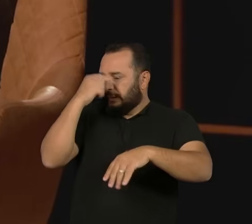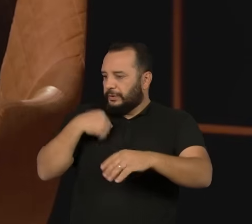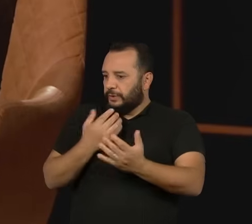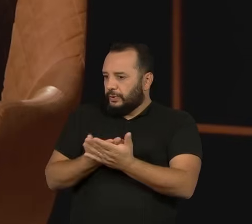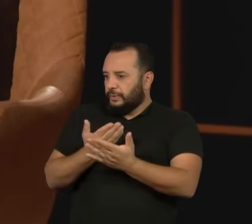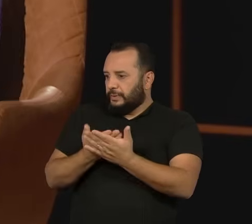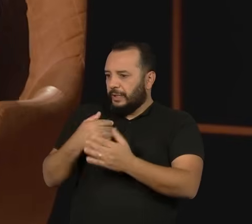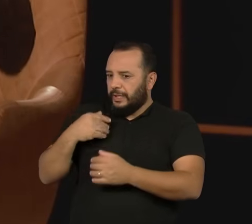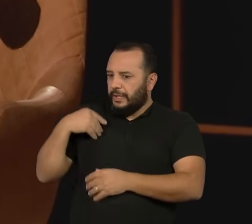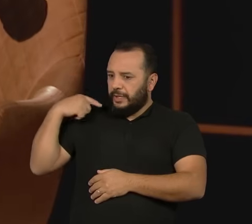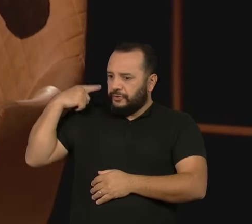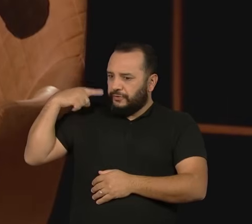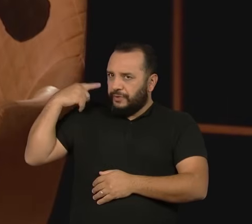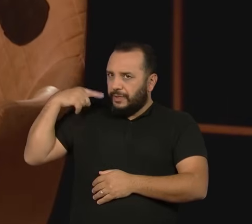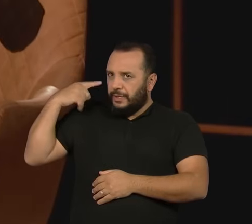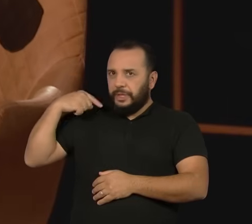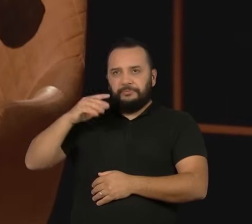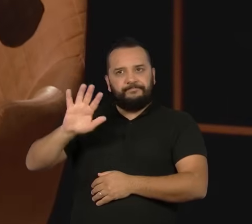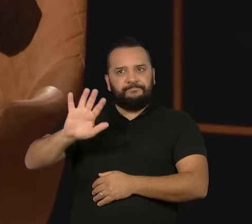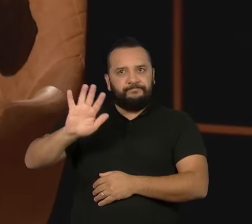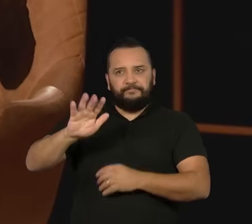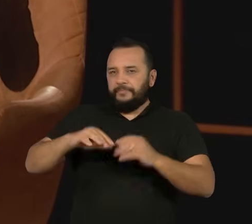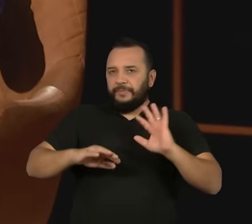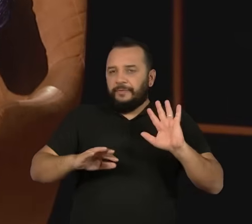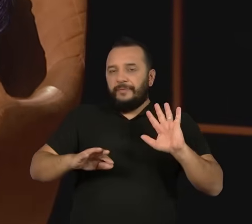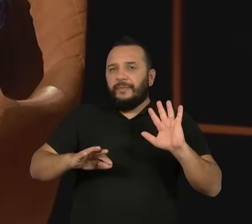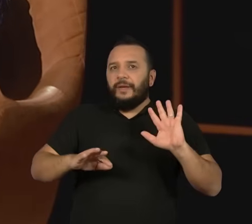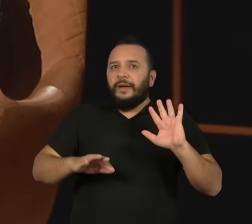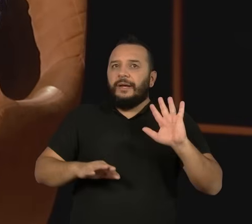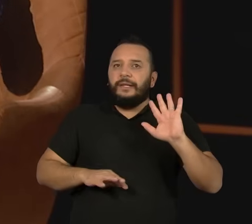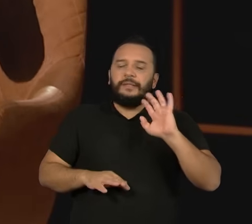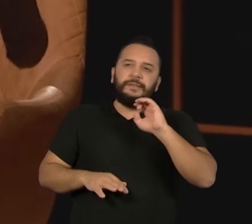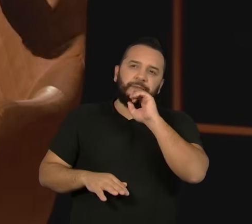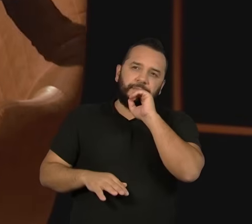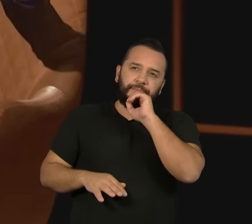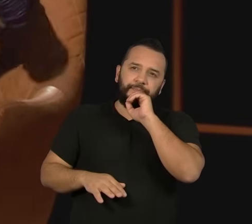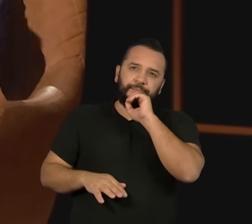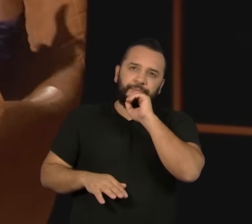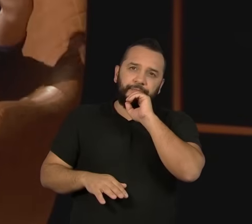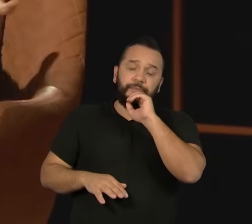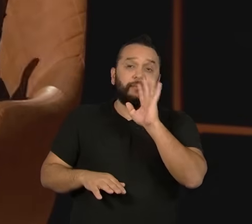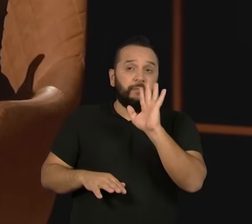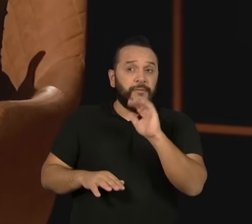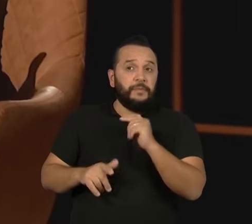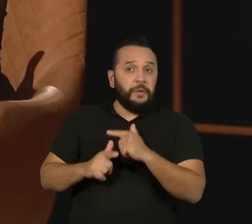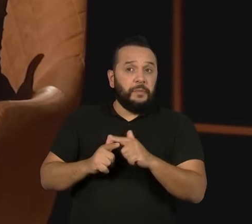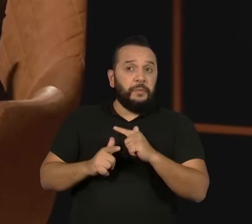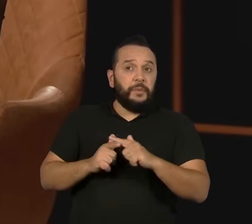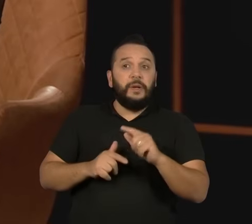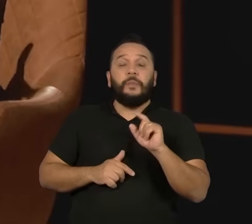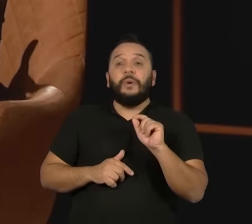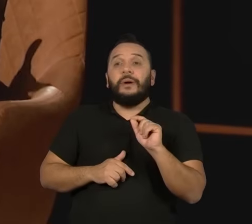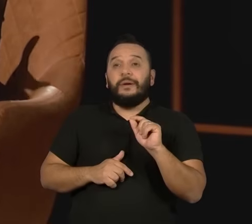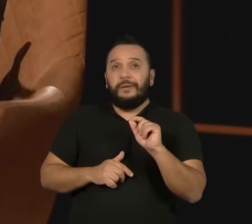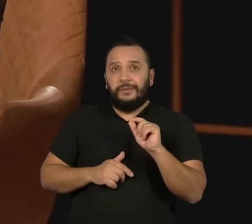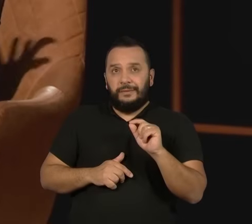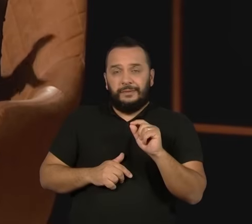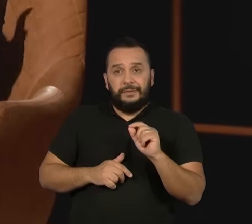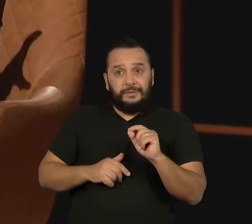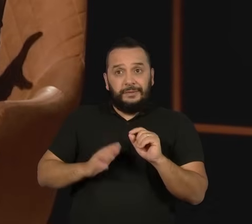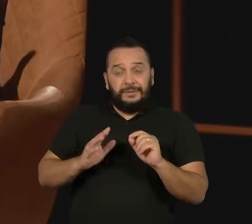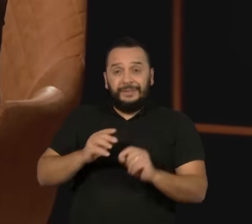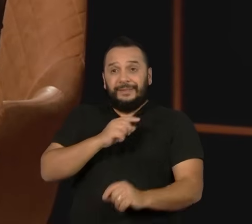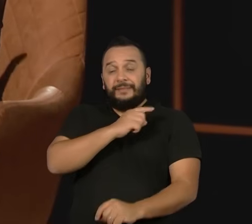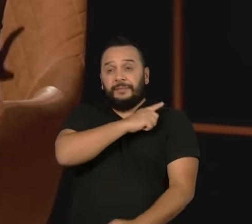falei, nossa, não, direito, não quero fazer direito. Então, aí abriu-se um problema no terceiro ano do segundo grau.